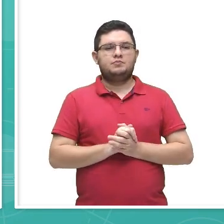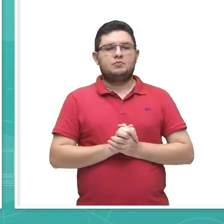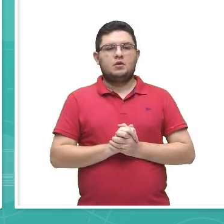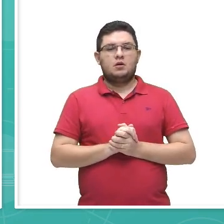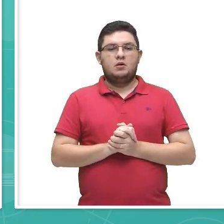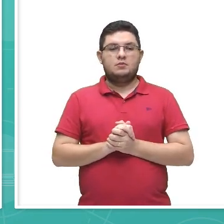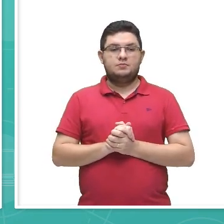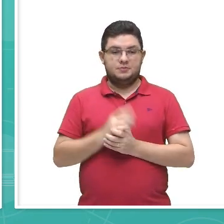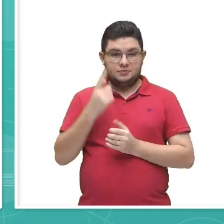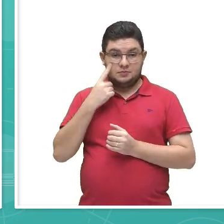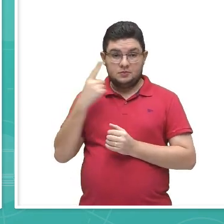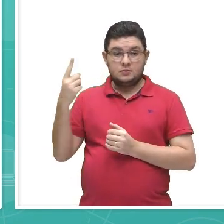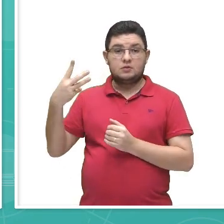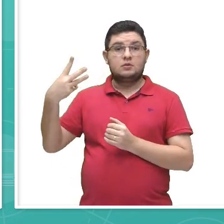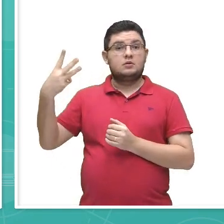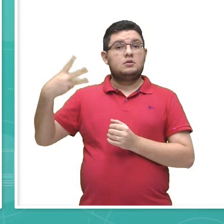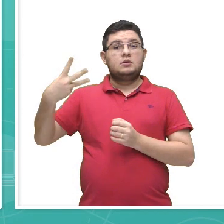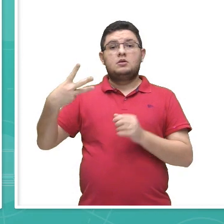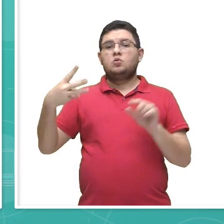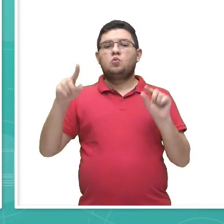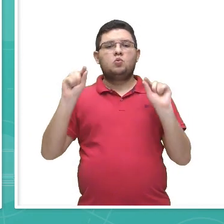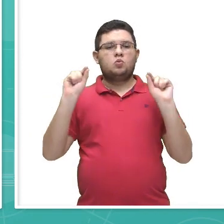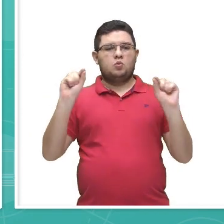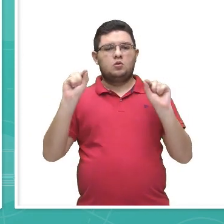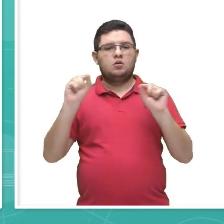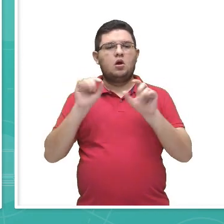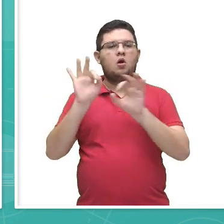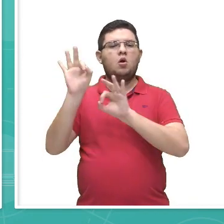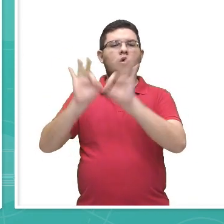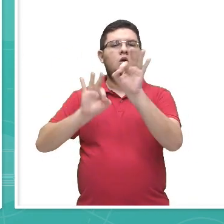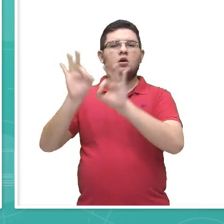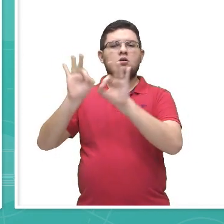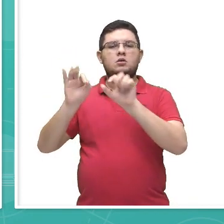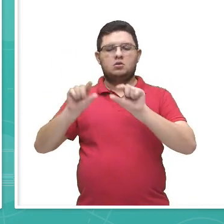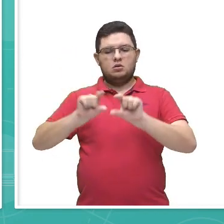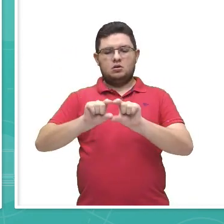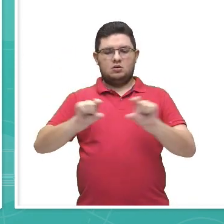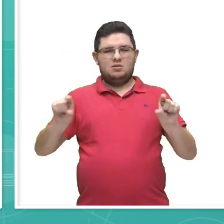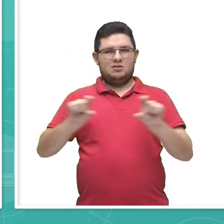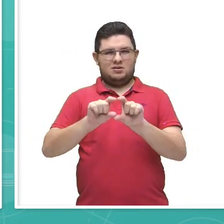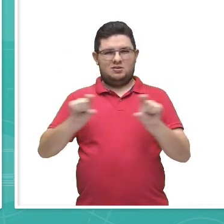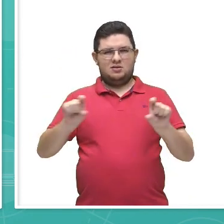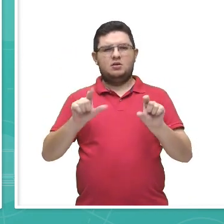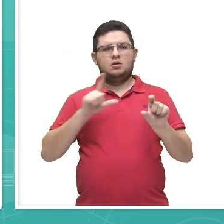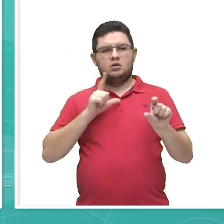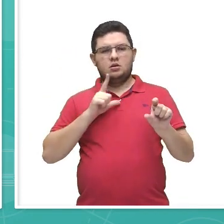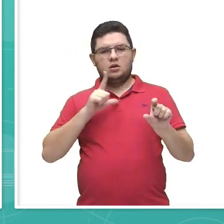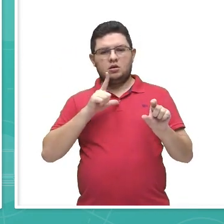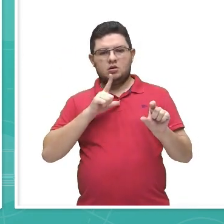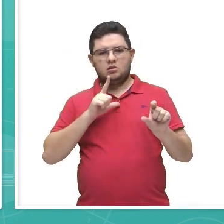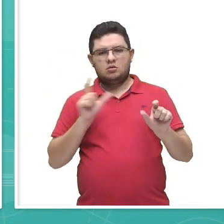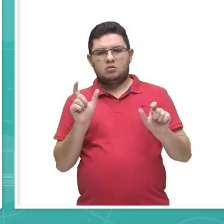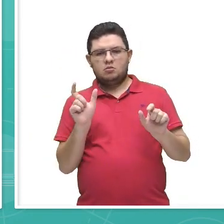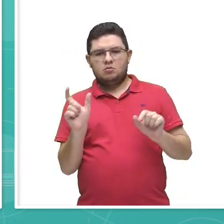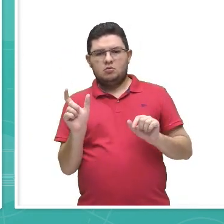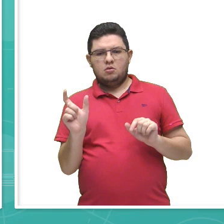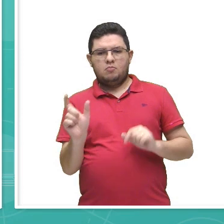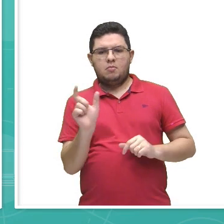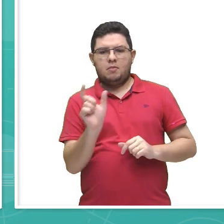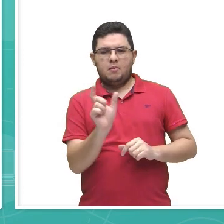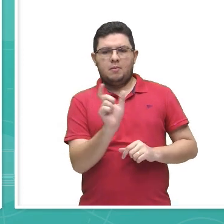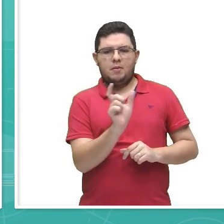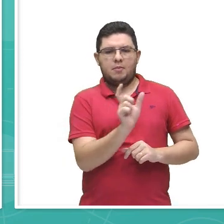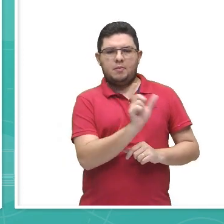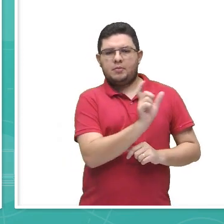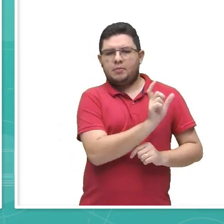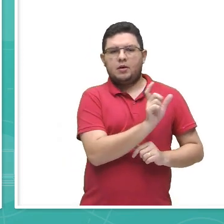Na questão number 3, ordene as palavras abaixo, escolha a opção que você acha correta.